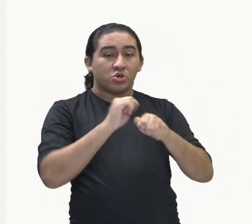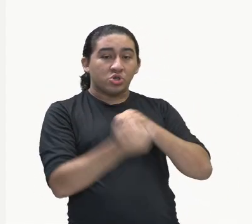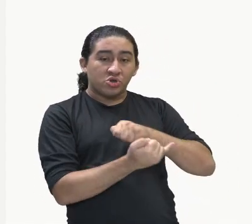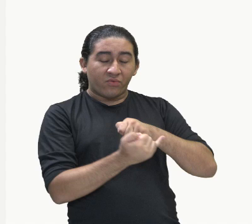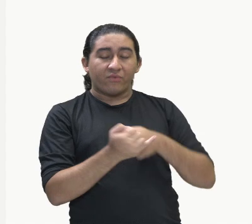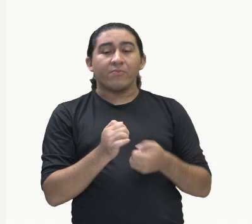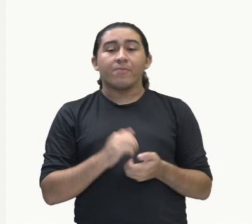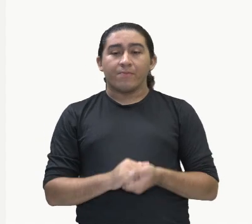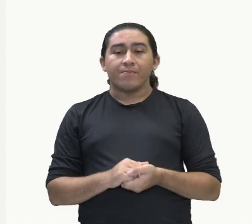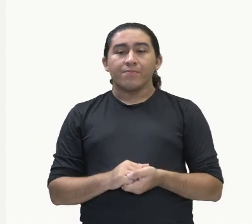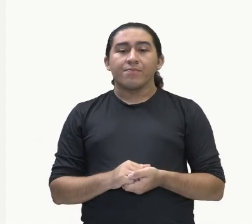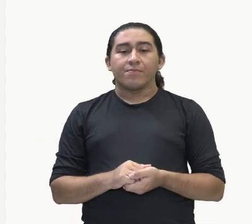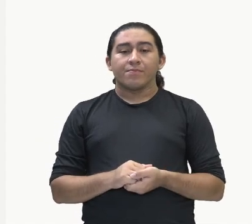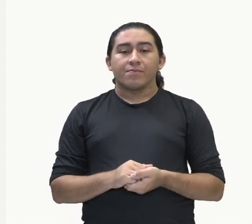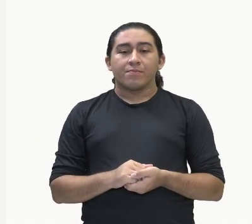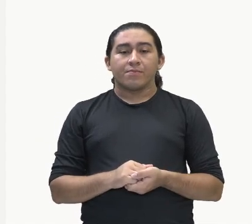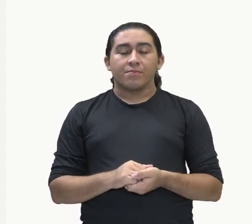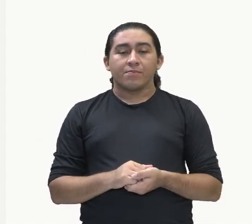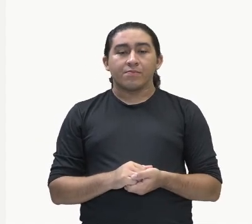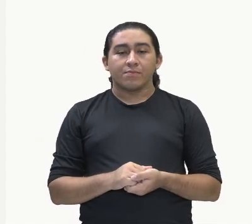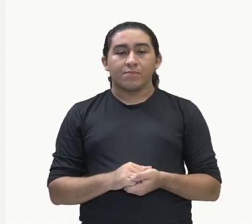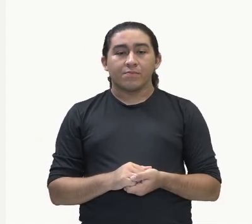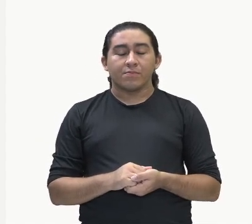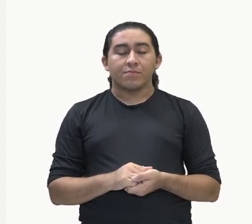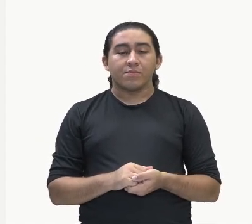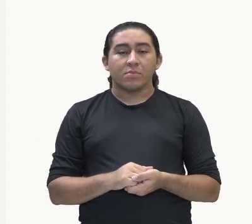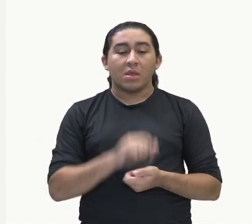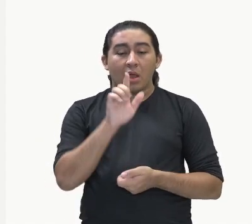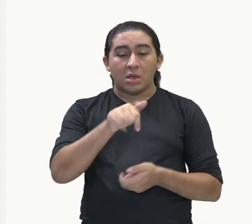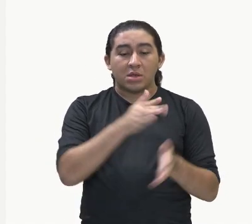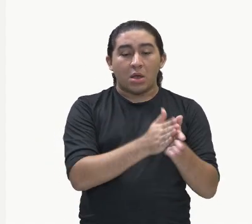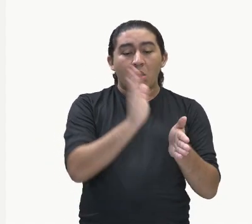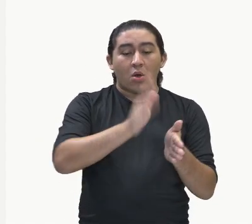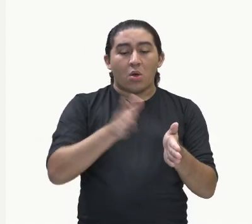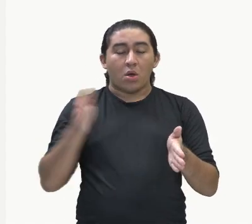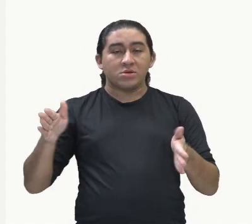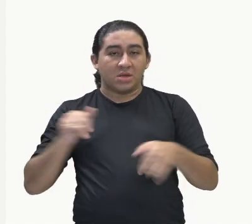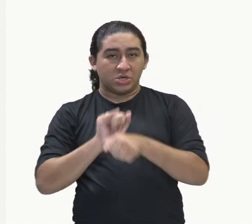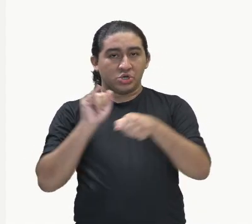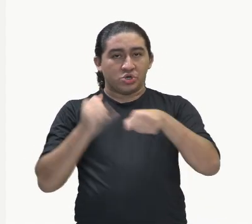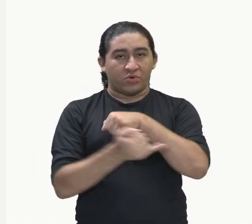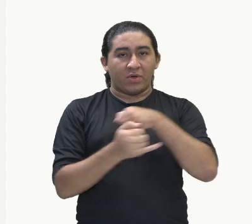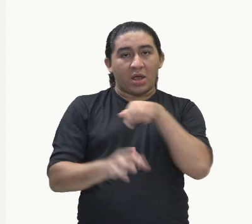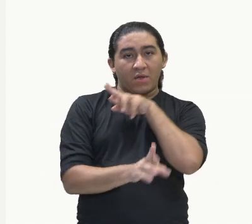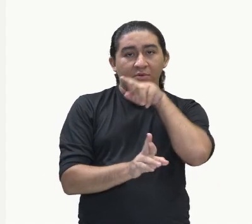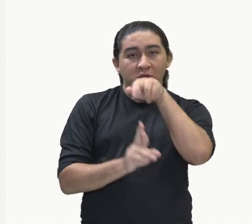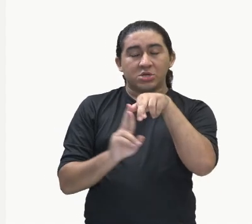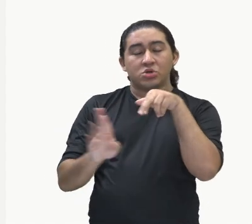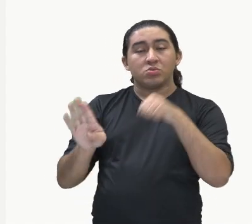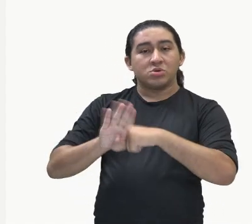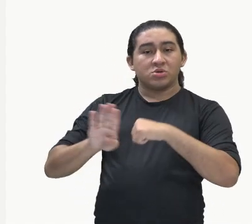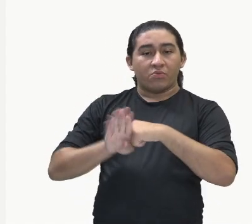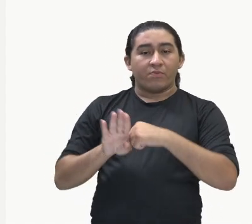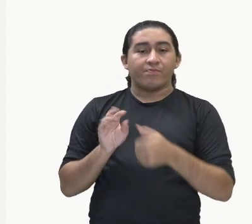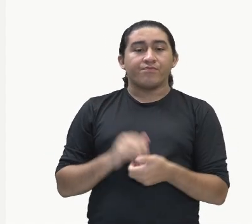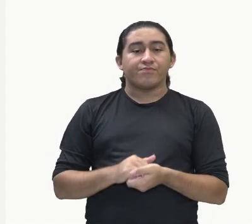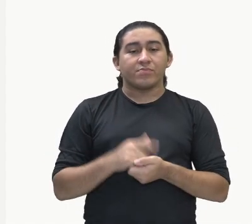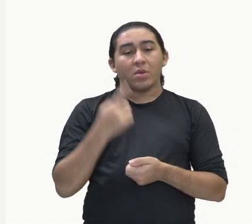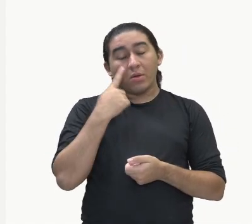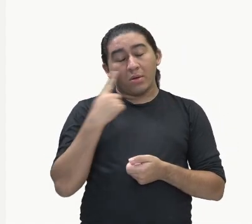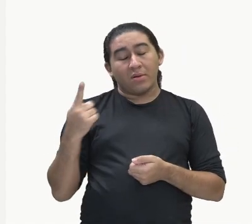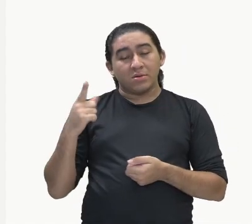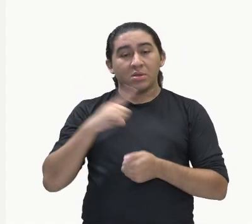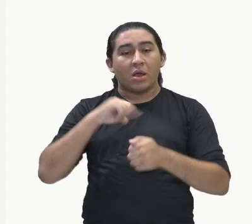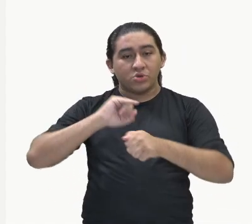substantivo. Fascinating creature. Essa é a ordem dos adjetivos em relação ao substantivo. Então, tem um adjetivo aqui